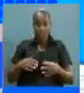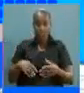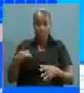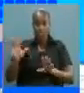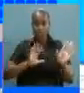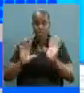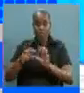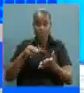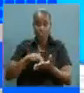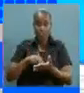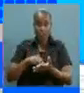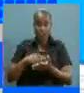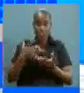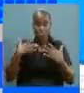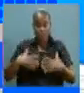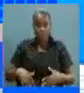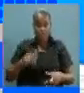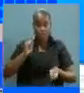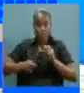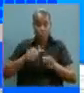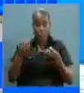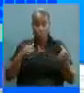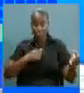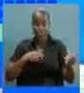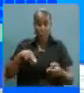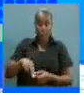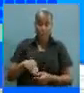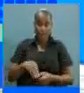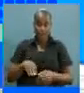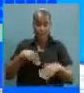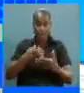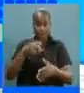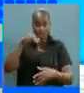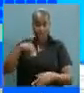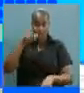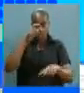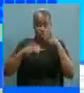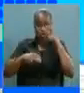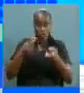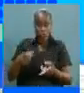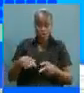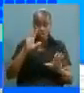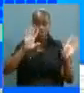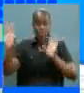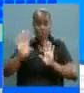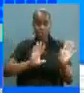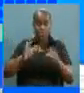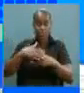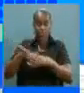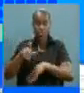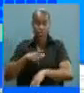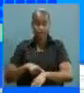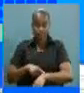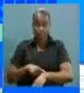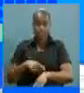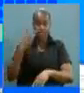rigor e, com os tambores afinados e muito samba no pé, ofereceram aos milhares de espectadores um carnaval fora de